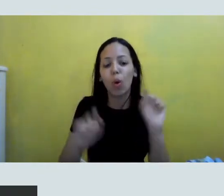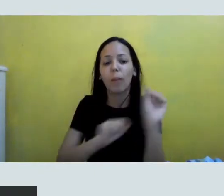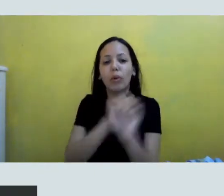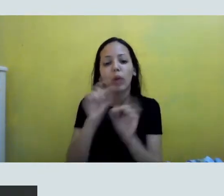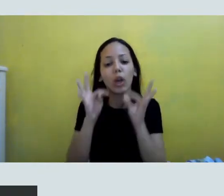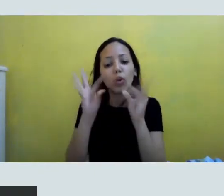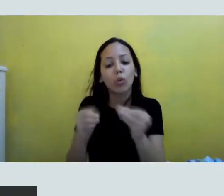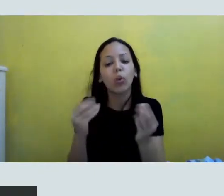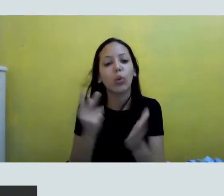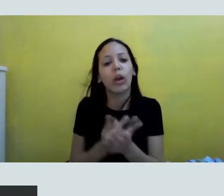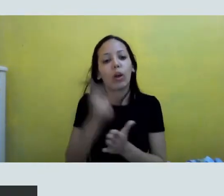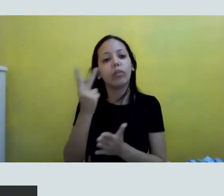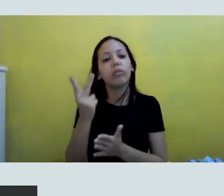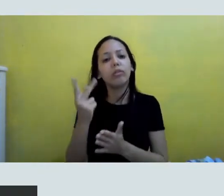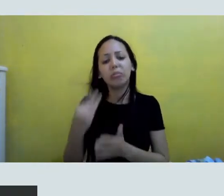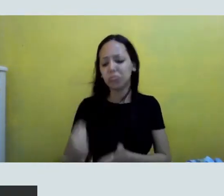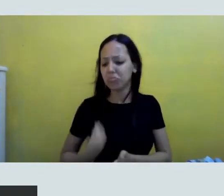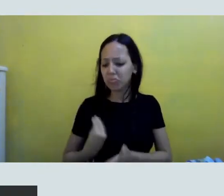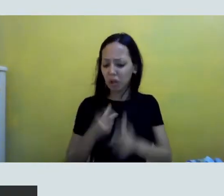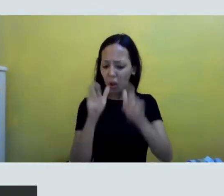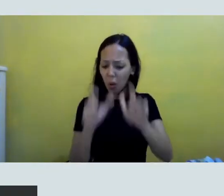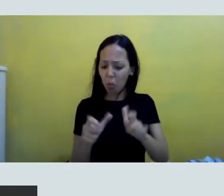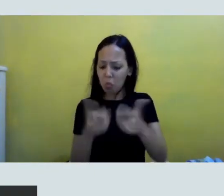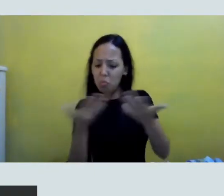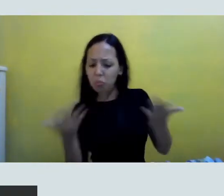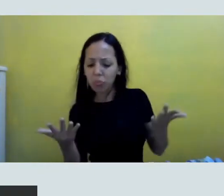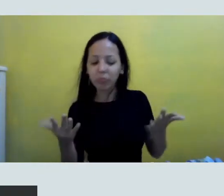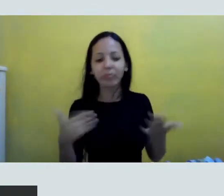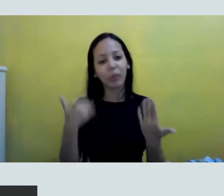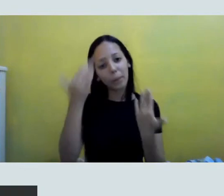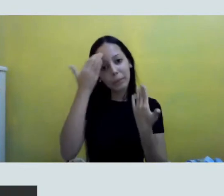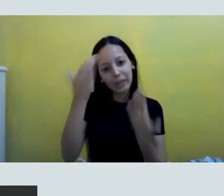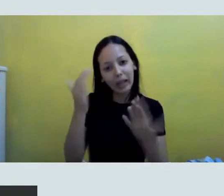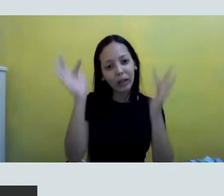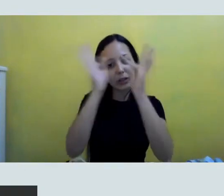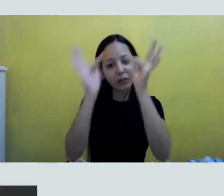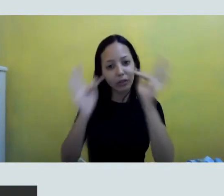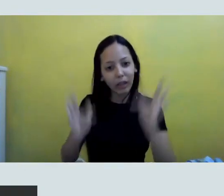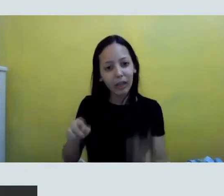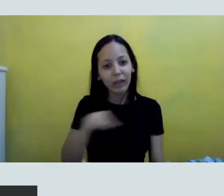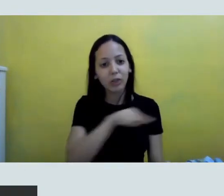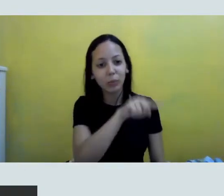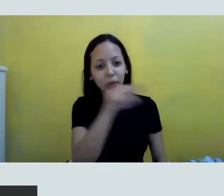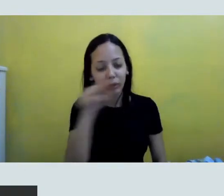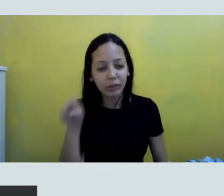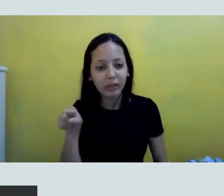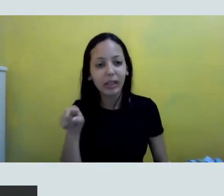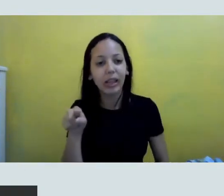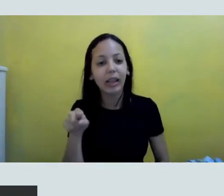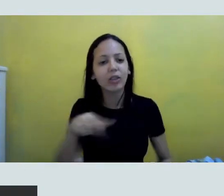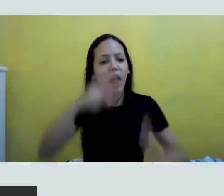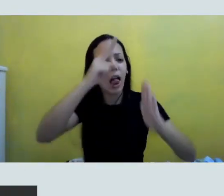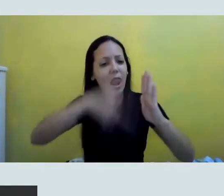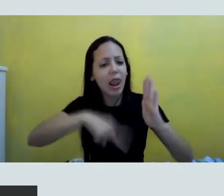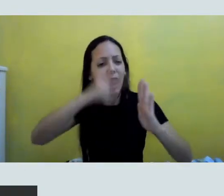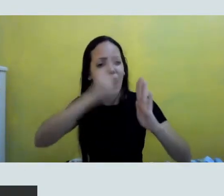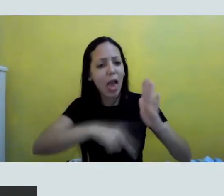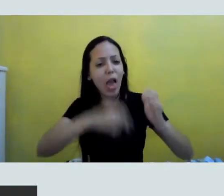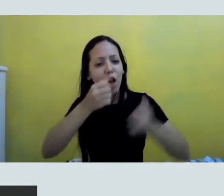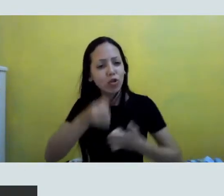e onde estamos. Então, obrigada, feliz por ver vocês, por ler essas mensagens de